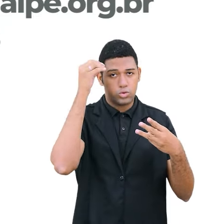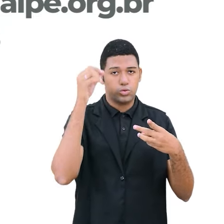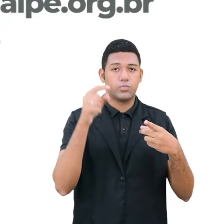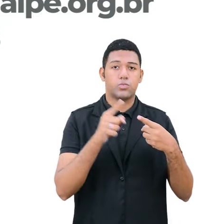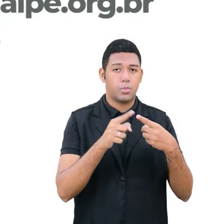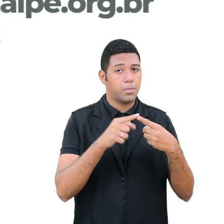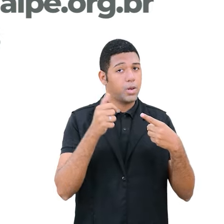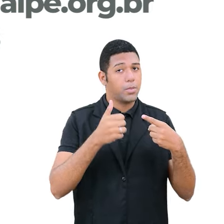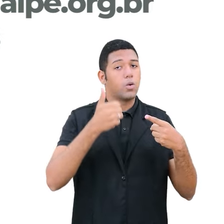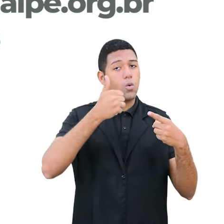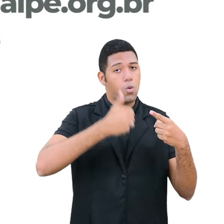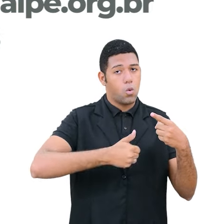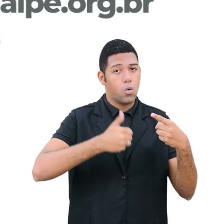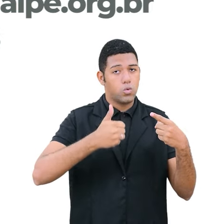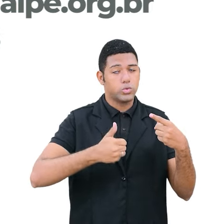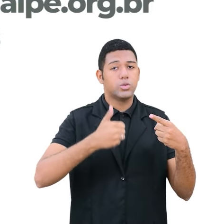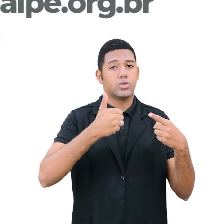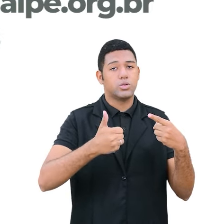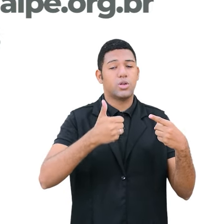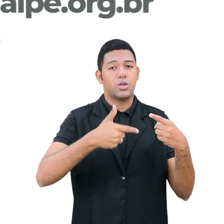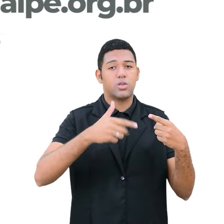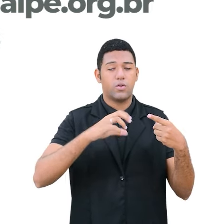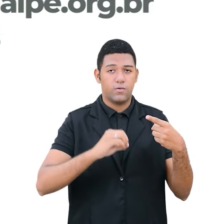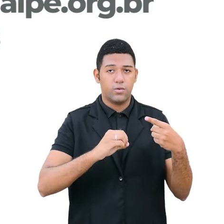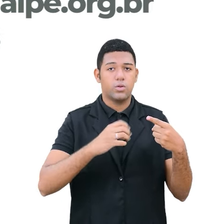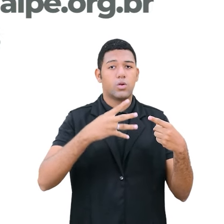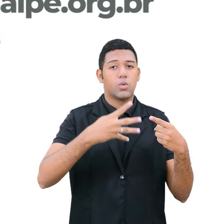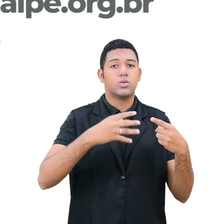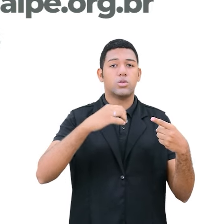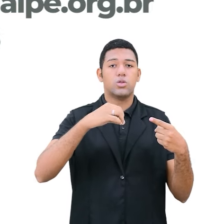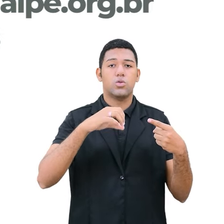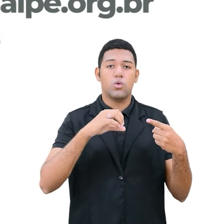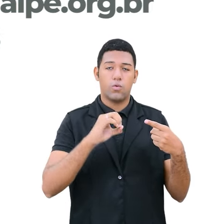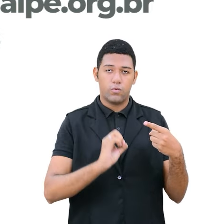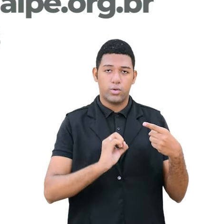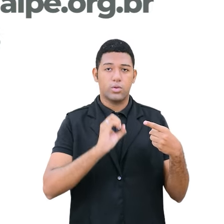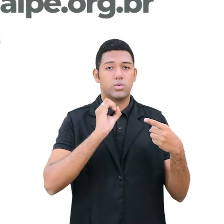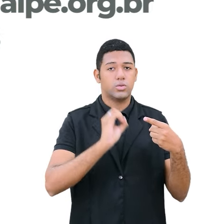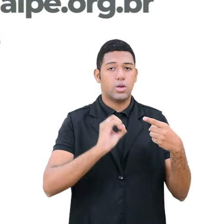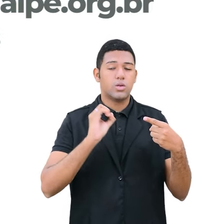CNPJ 110 490